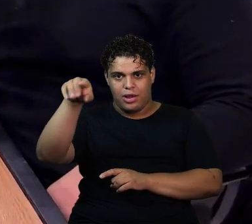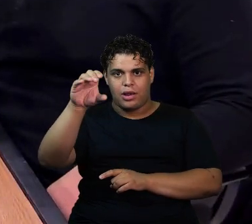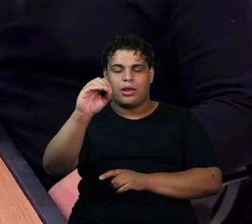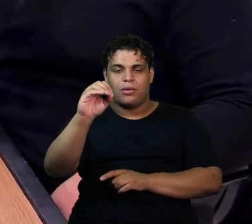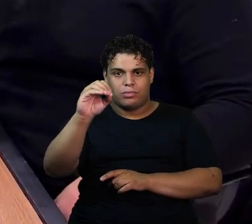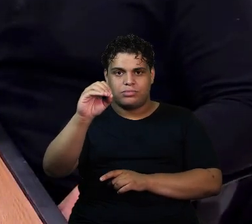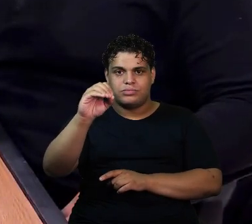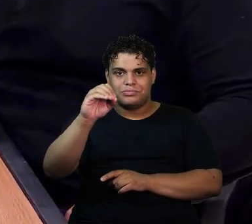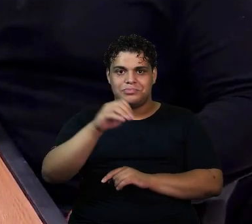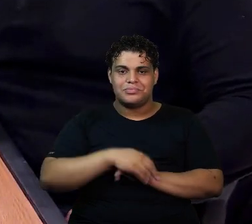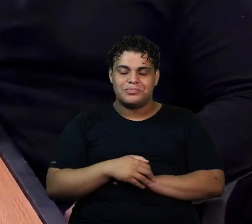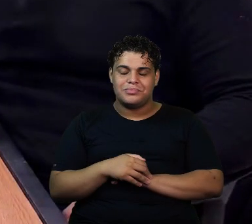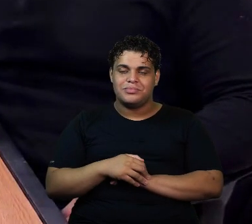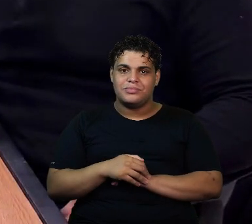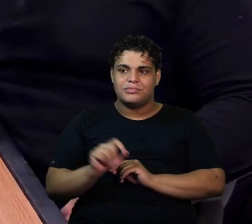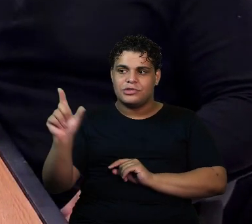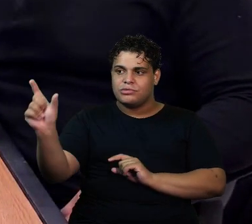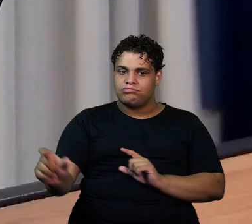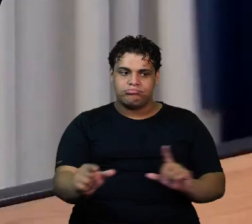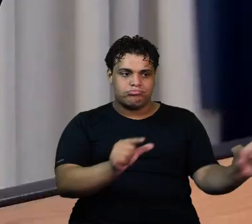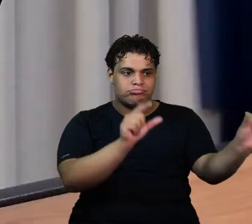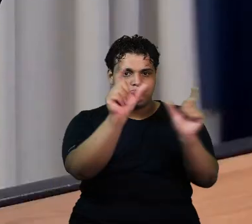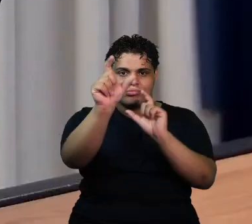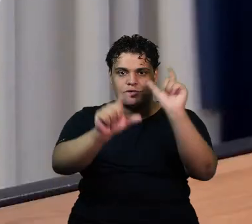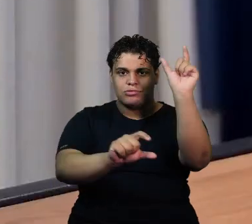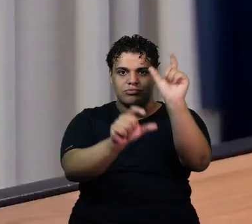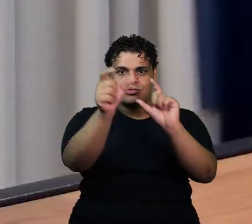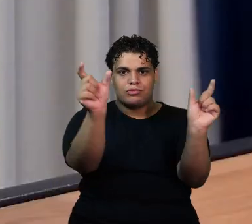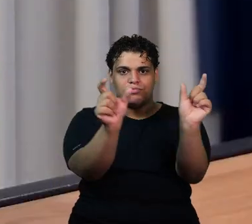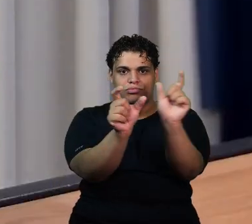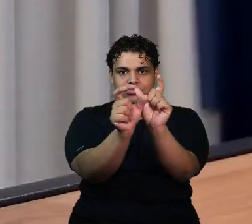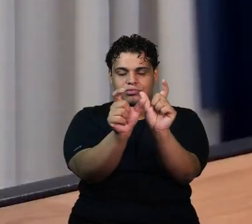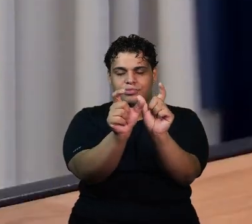encontrado nos mares e oceanos. E o sargento